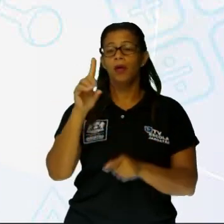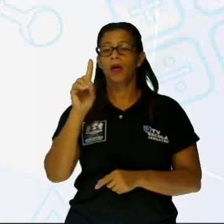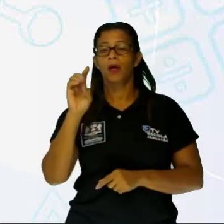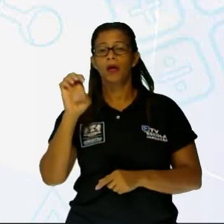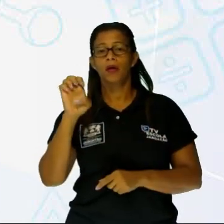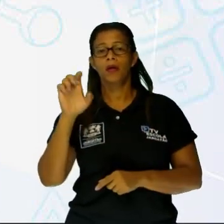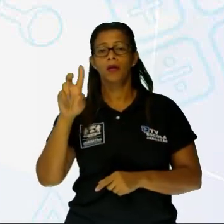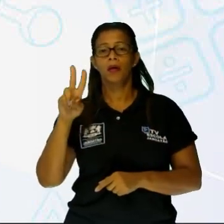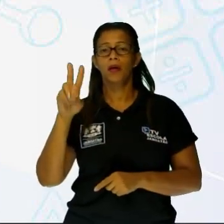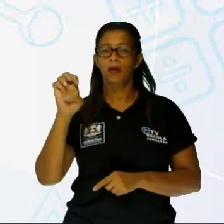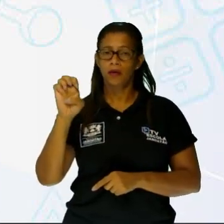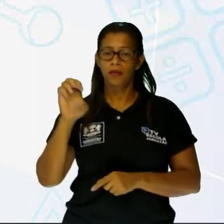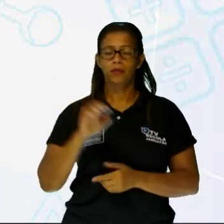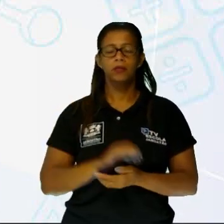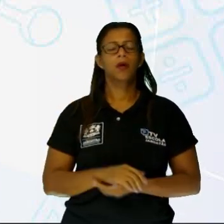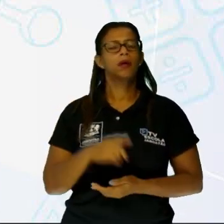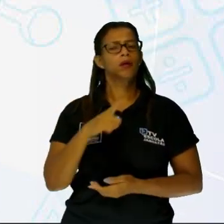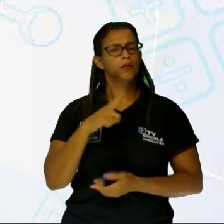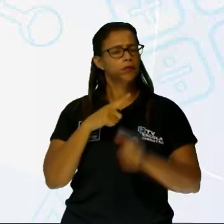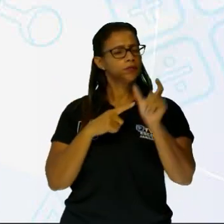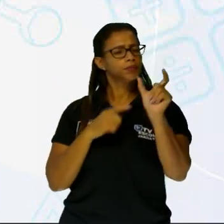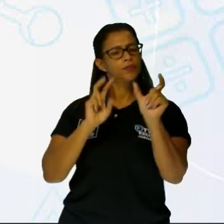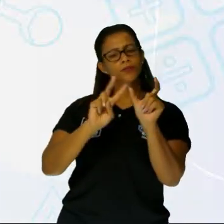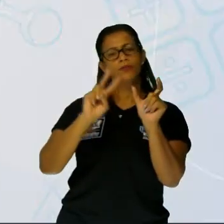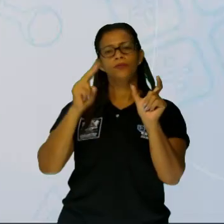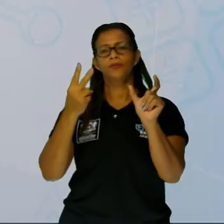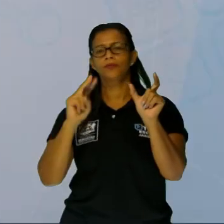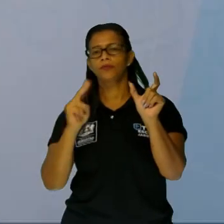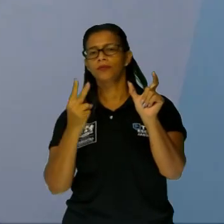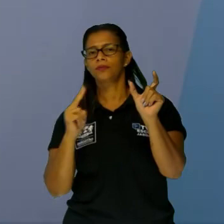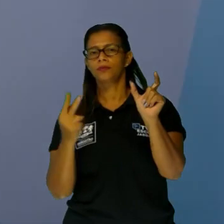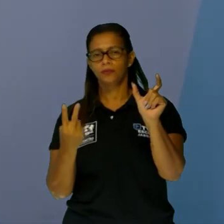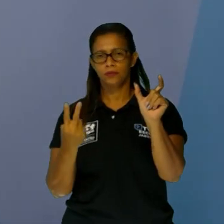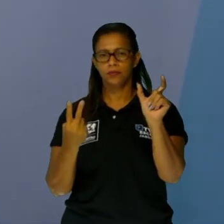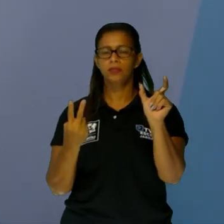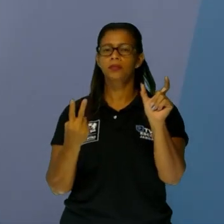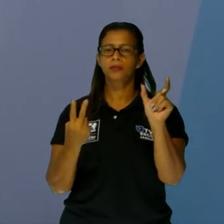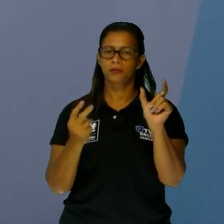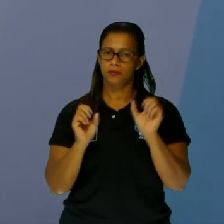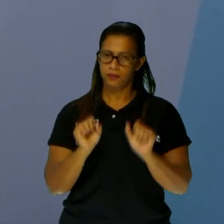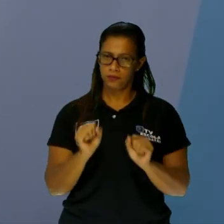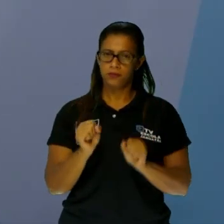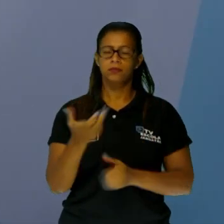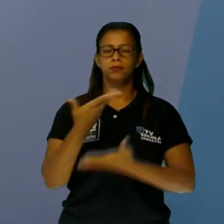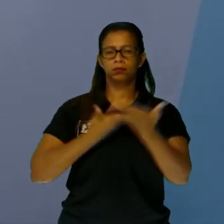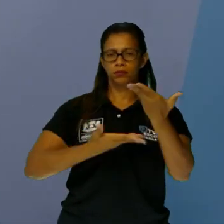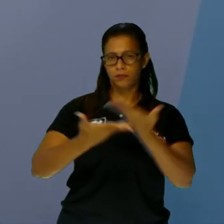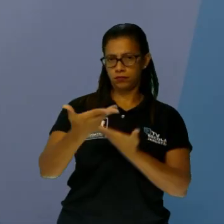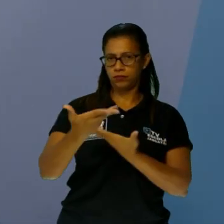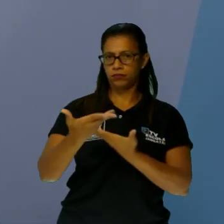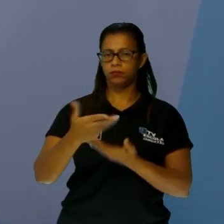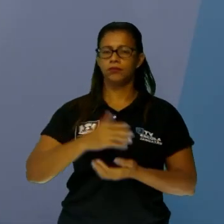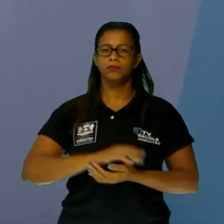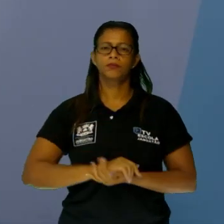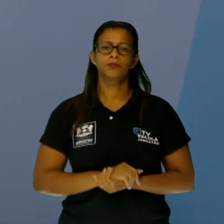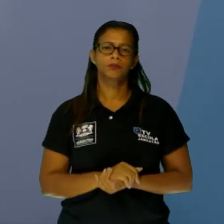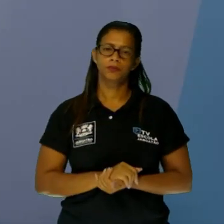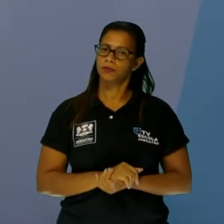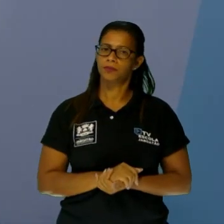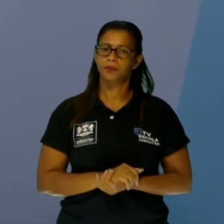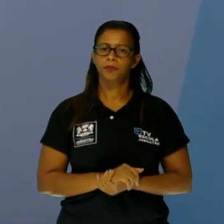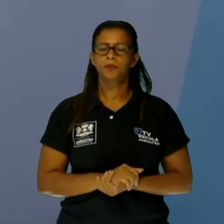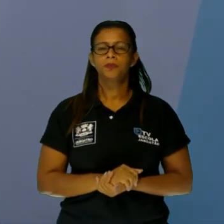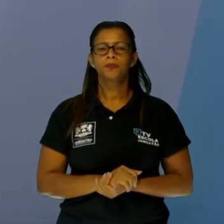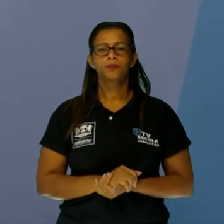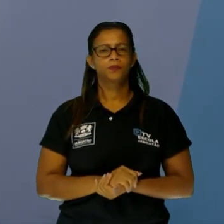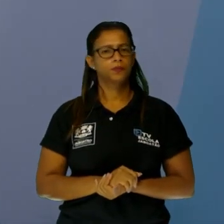ter várias situações que a gente pode envolver cada uma dessas situações, certo? Lembrando